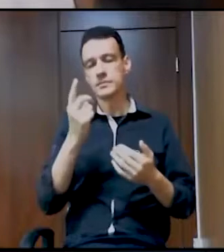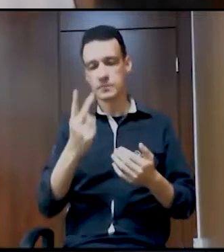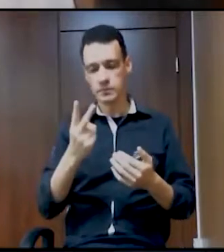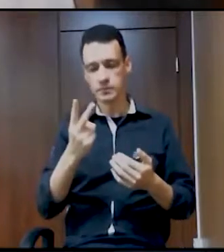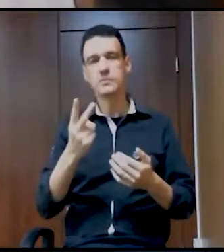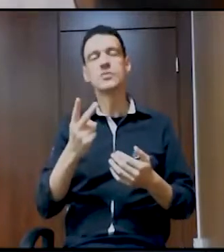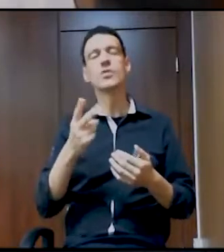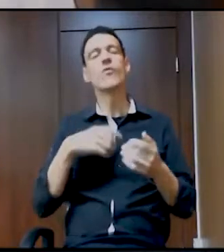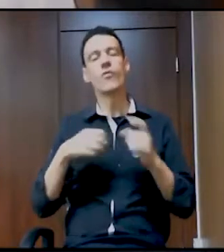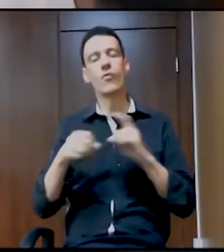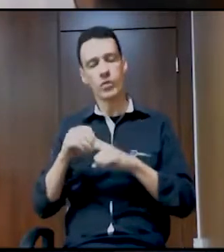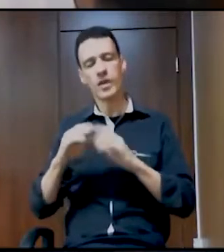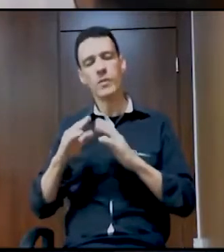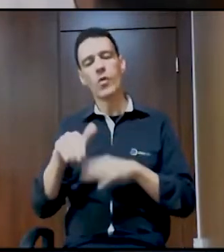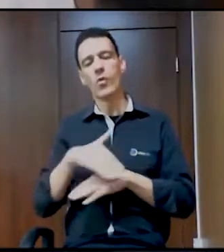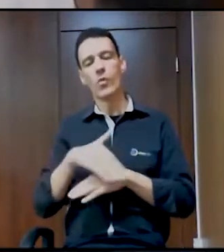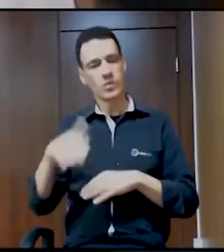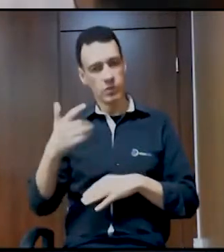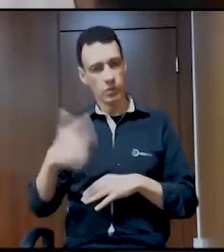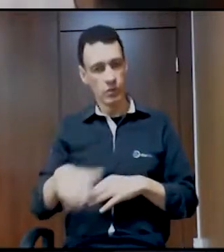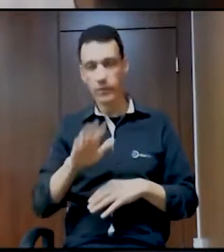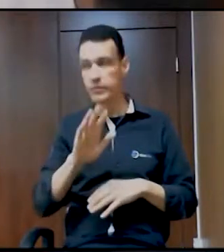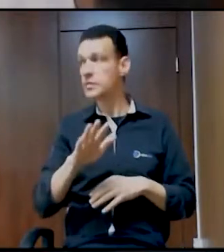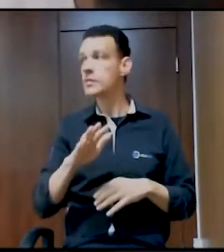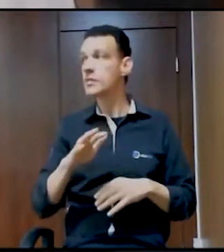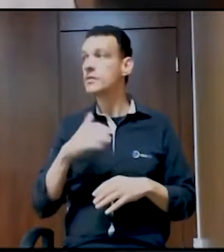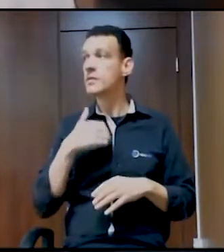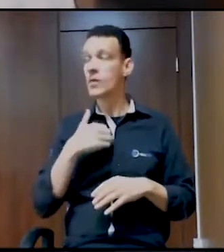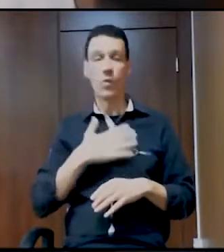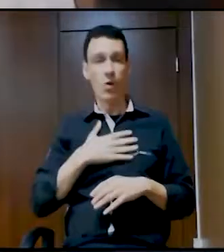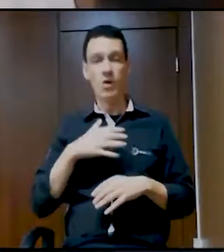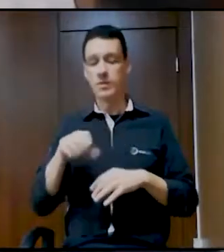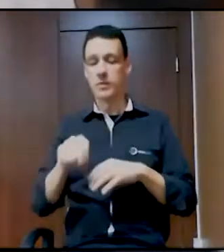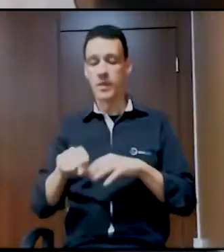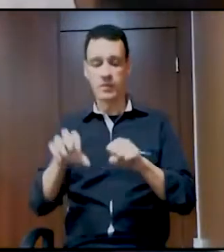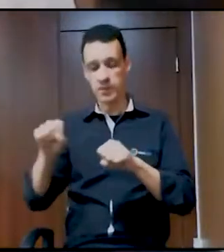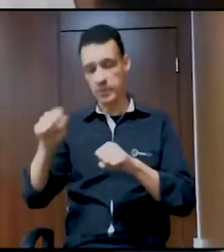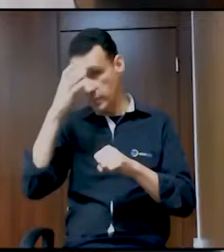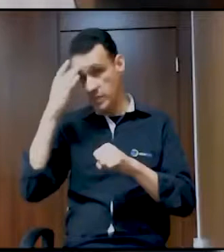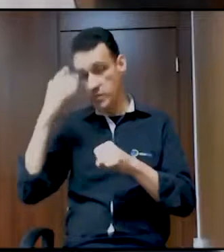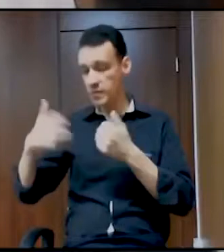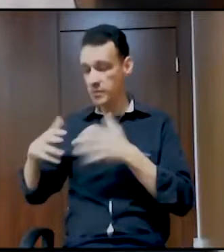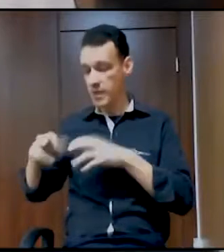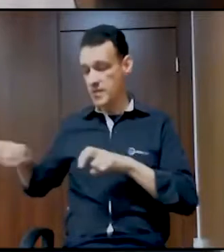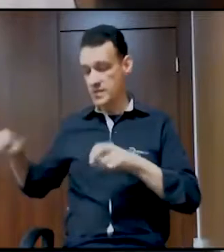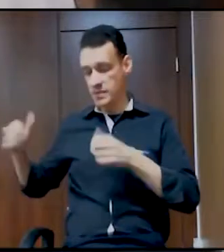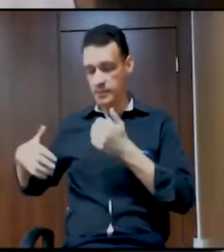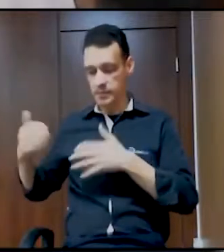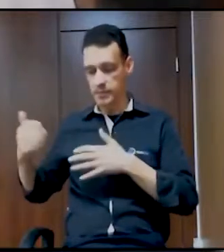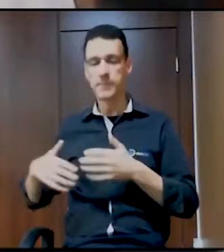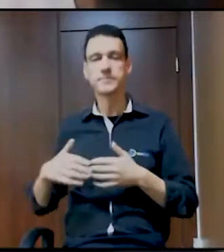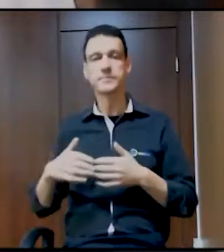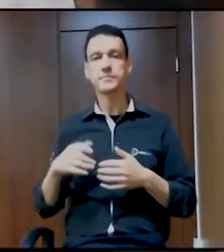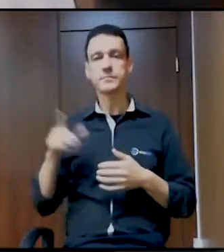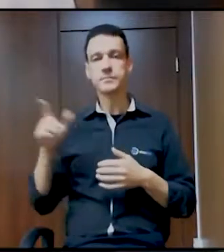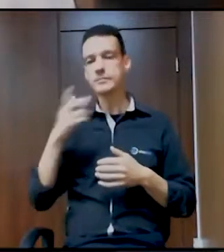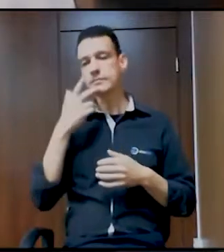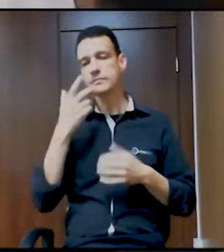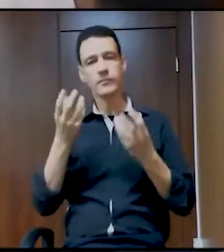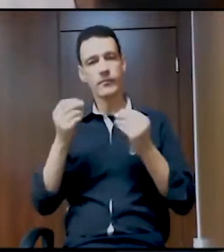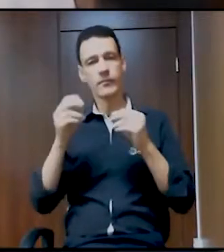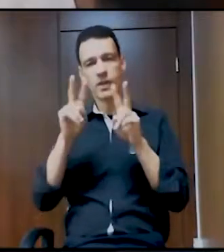rua novamente, né? E eu gosto muito de pegar a fala de pessoas da mesa. Foi falado muito aqui